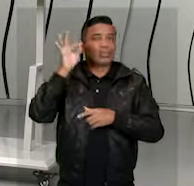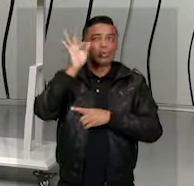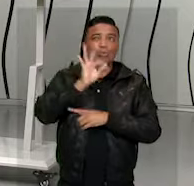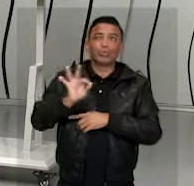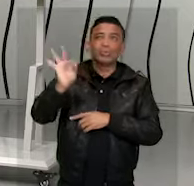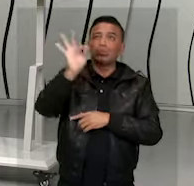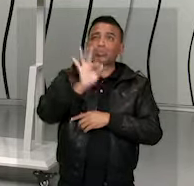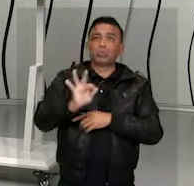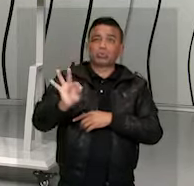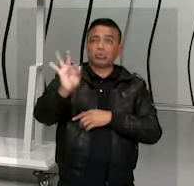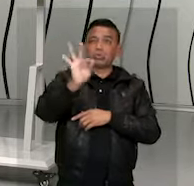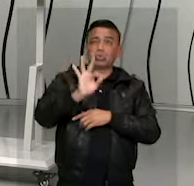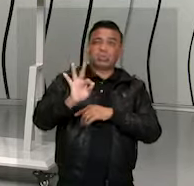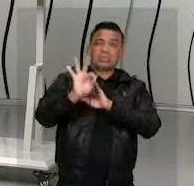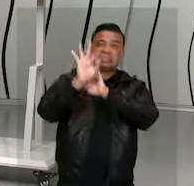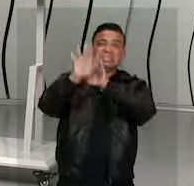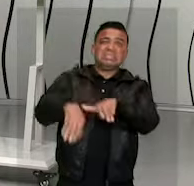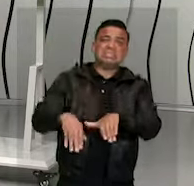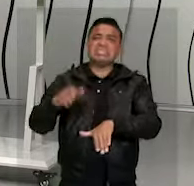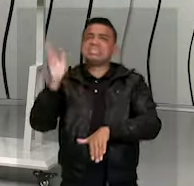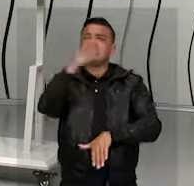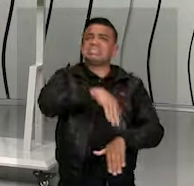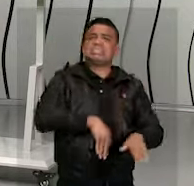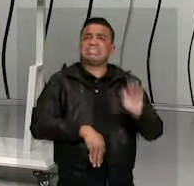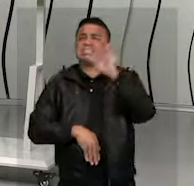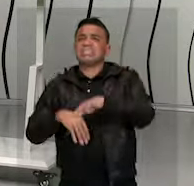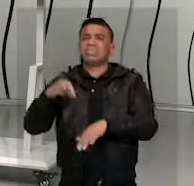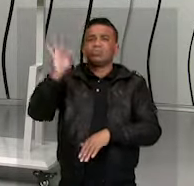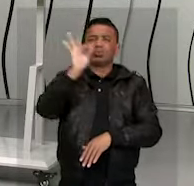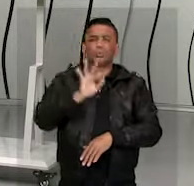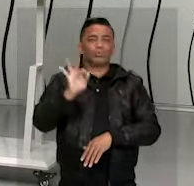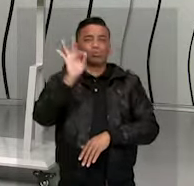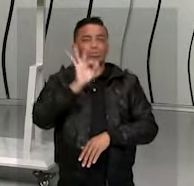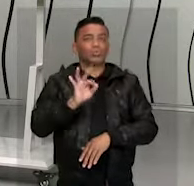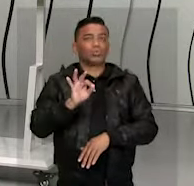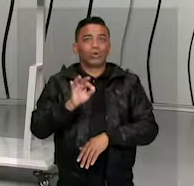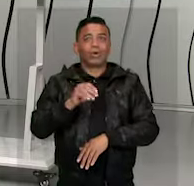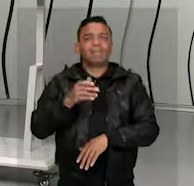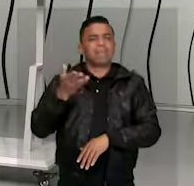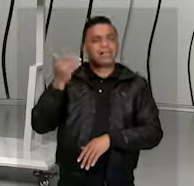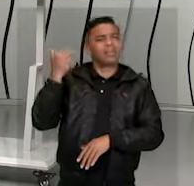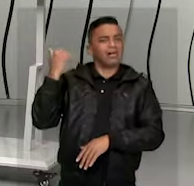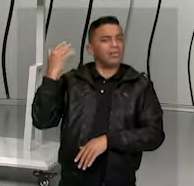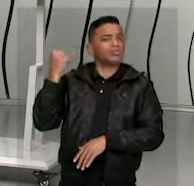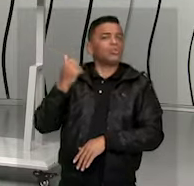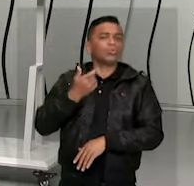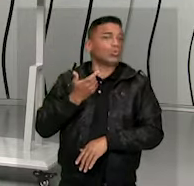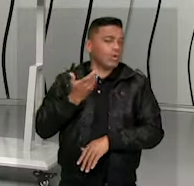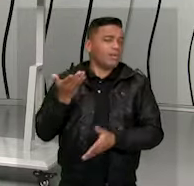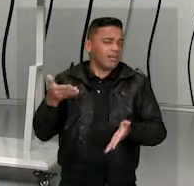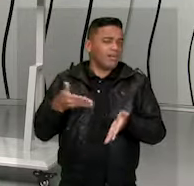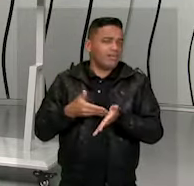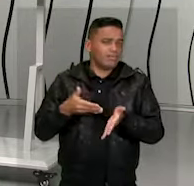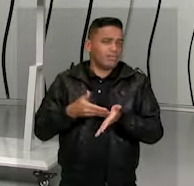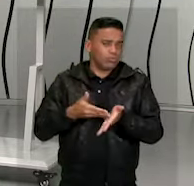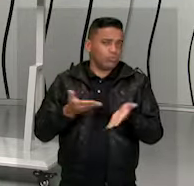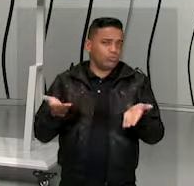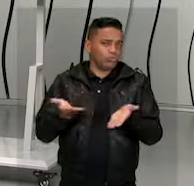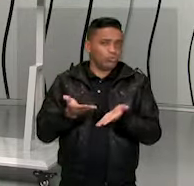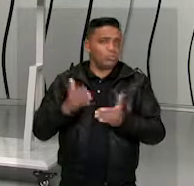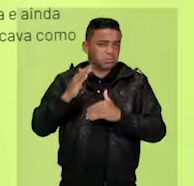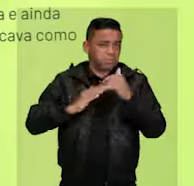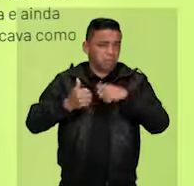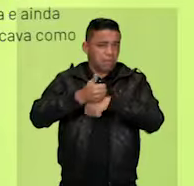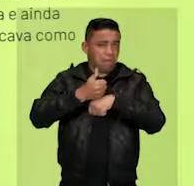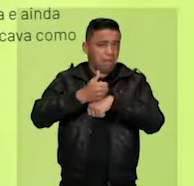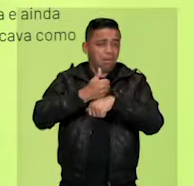estavam incomodando muito e ele estava com uma telinha, que naquela época, aliás, até hoje, uma roupa que precisa de ficar bem